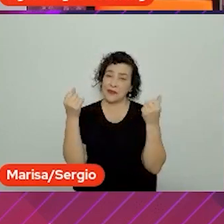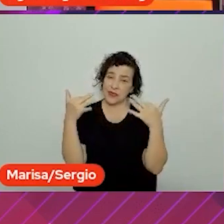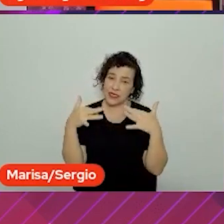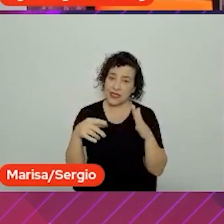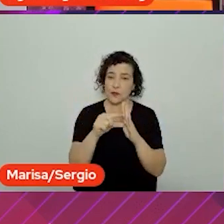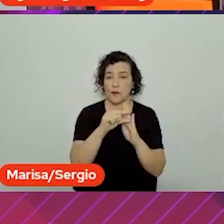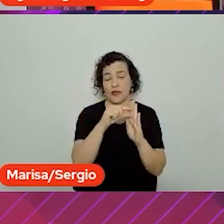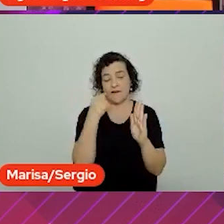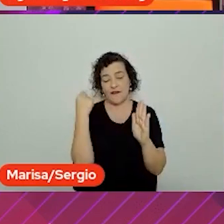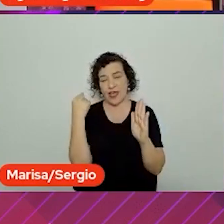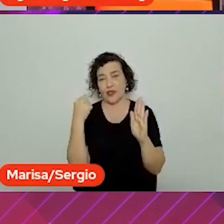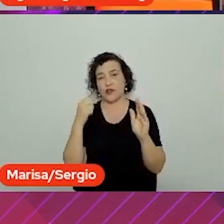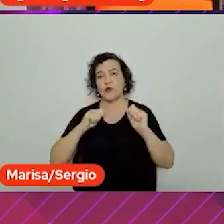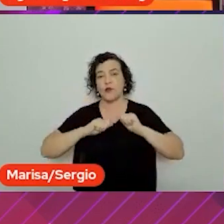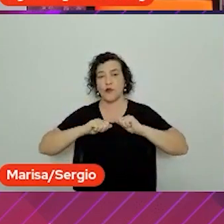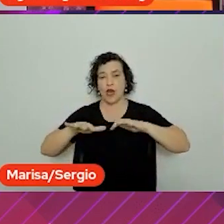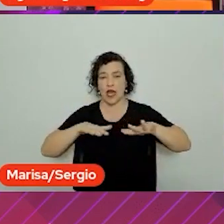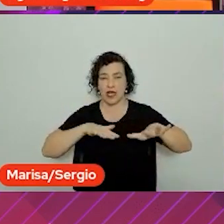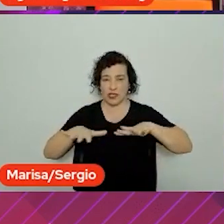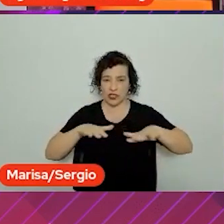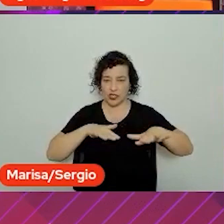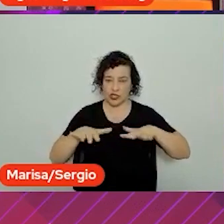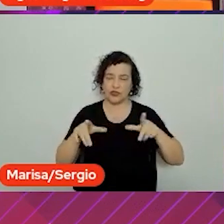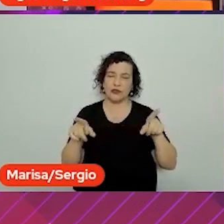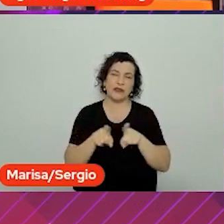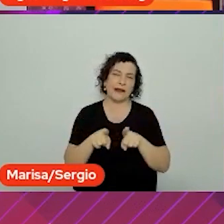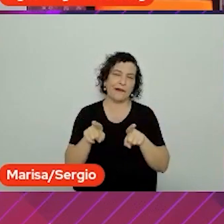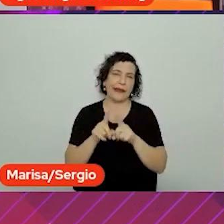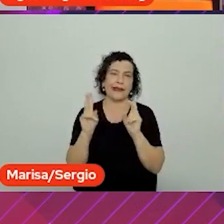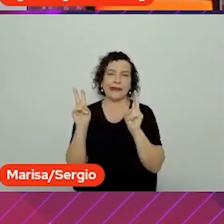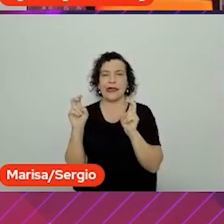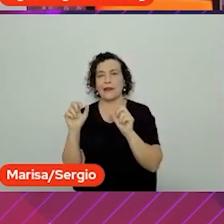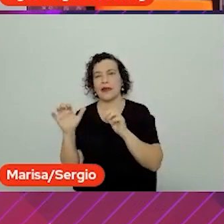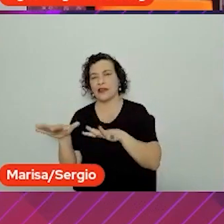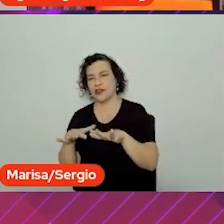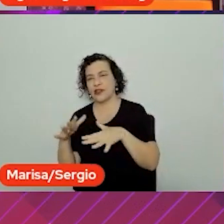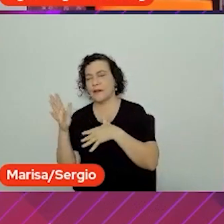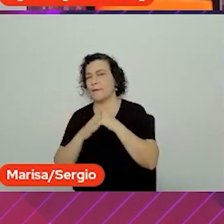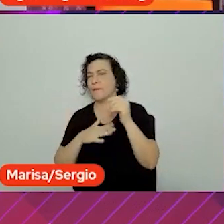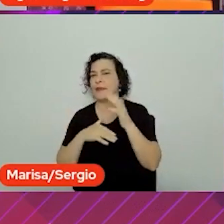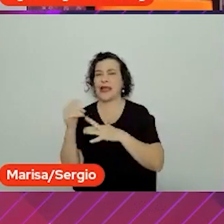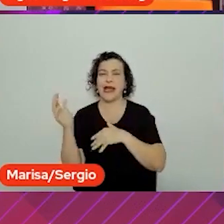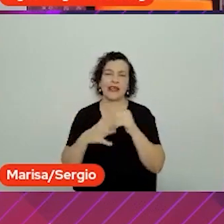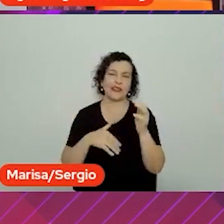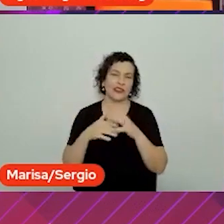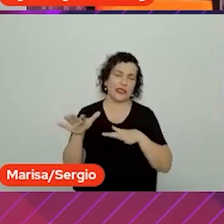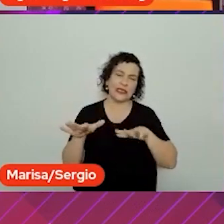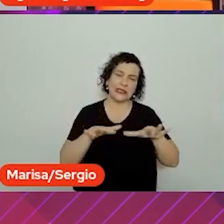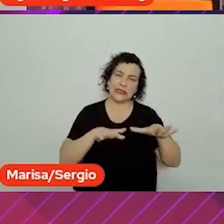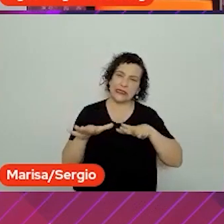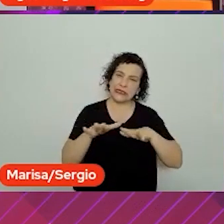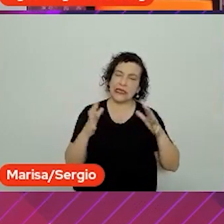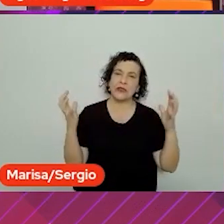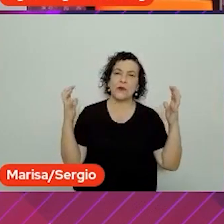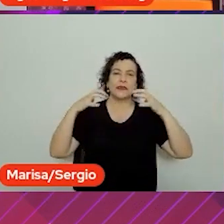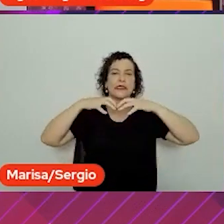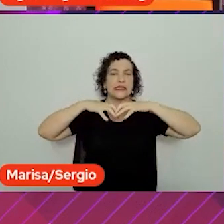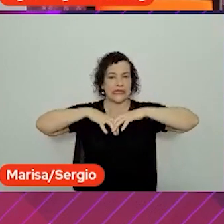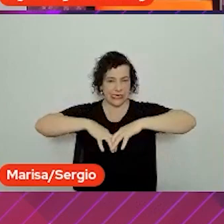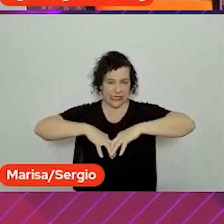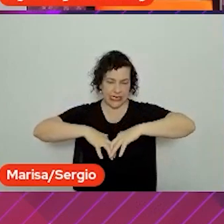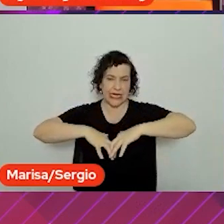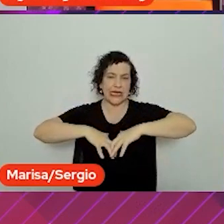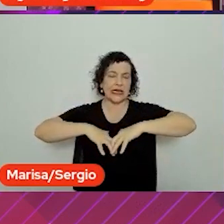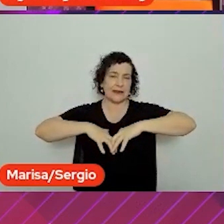ágil, já fiquei falando sobre agile, sobre práticas ágeis, sobre Scrum,